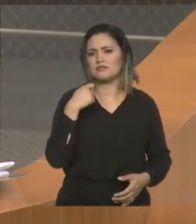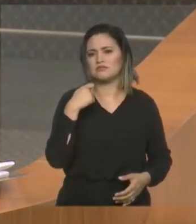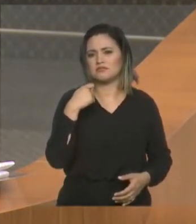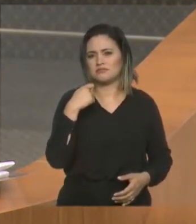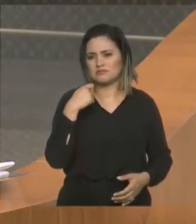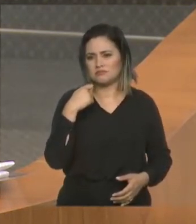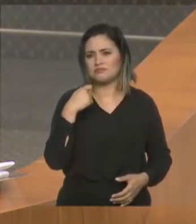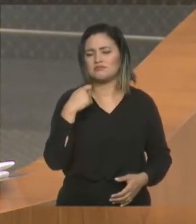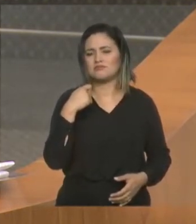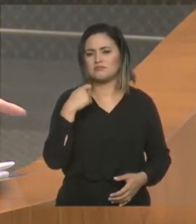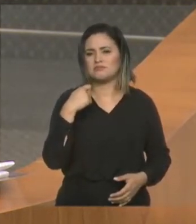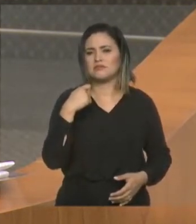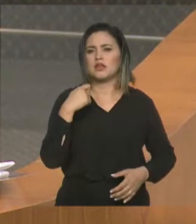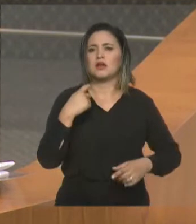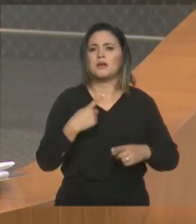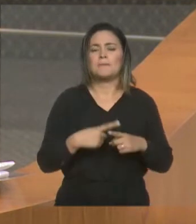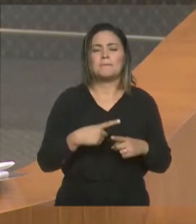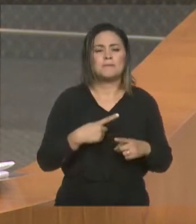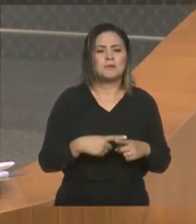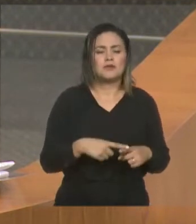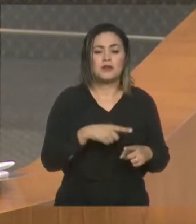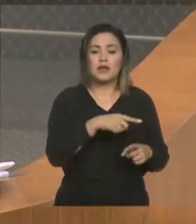aparelhamento do Estado, do MCE.